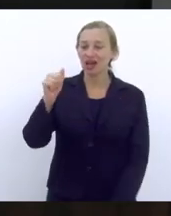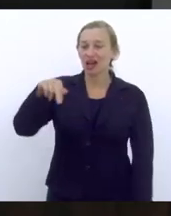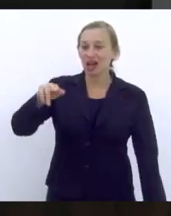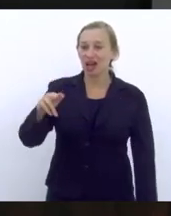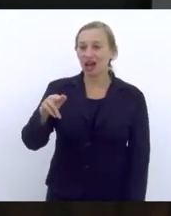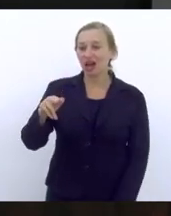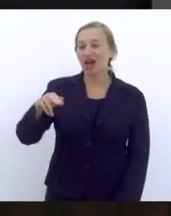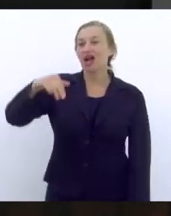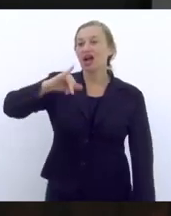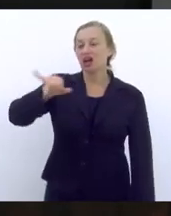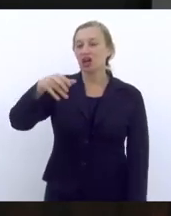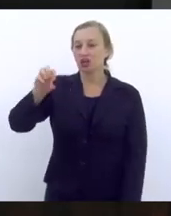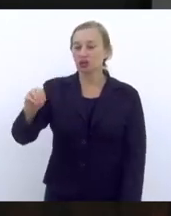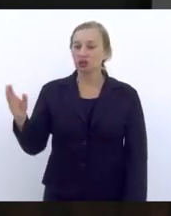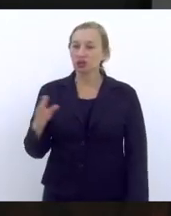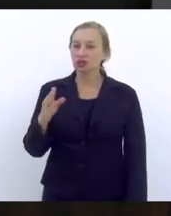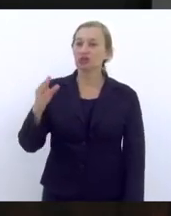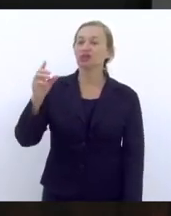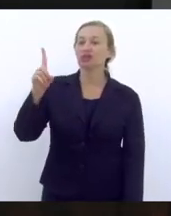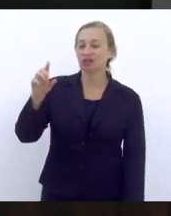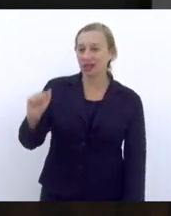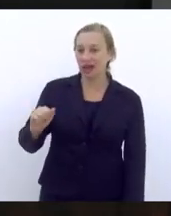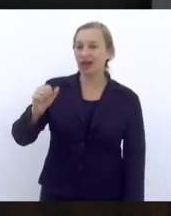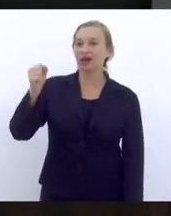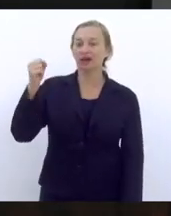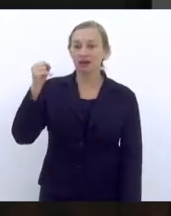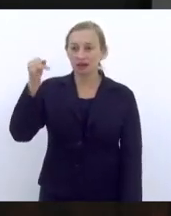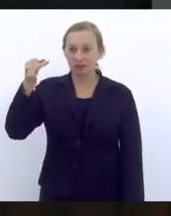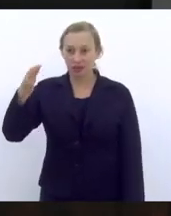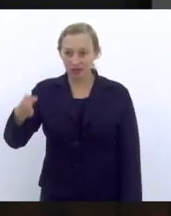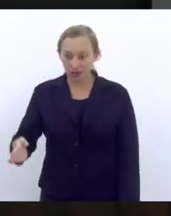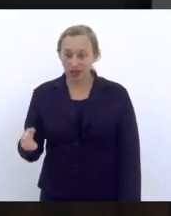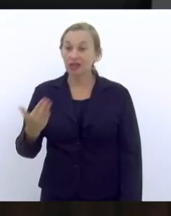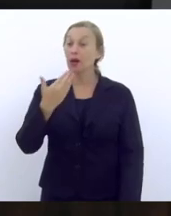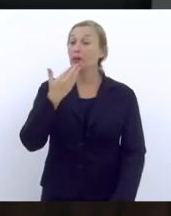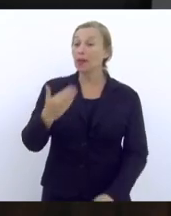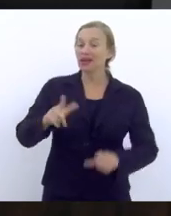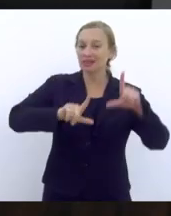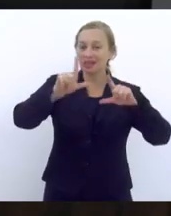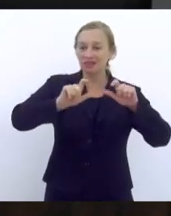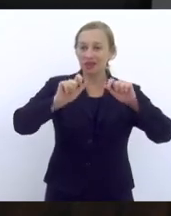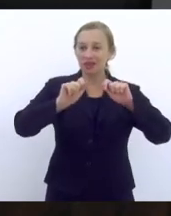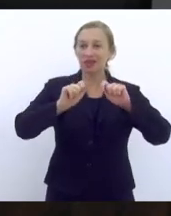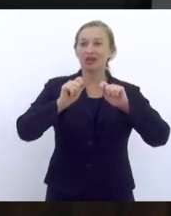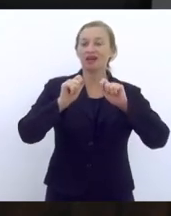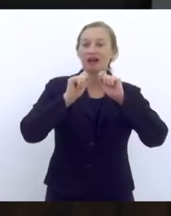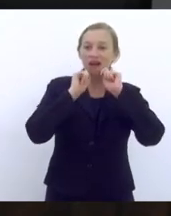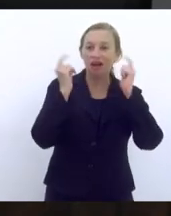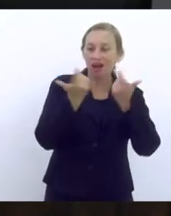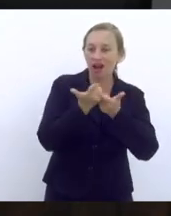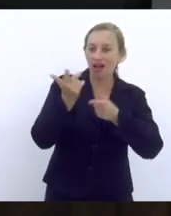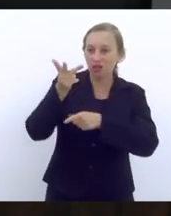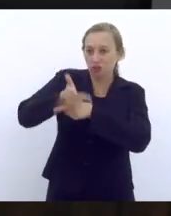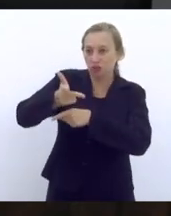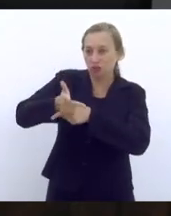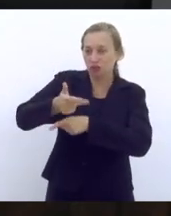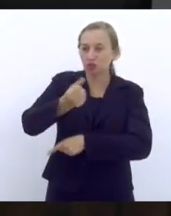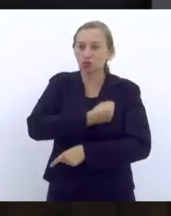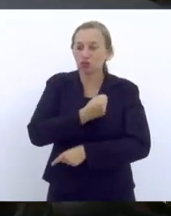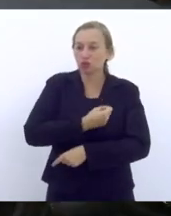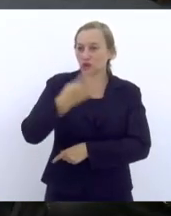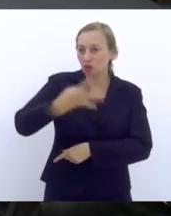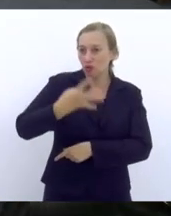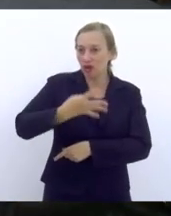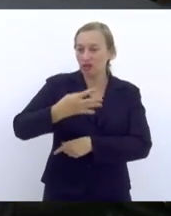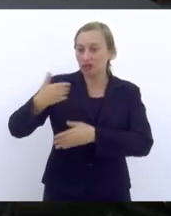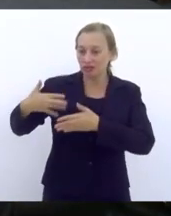Madrugada. Aqui representado pelo senhor Elias Gonçalves de Oliveira, peço à TV Alerge que exiba o vídeo número 4 sobre